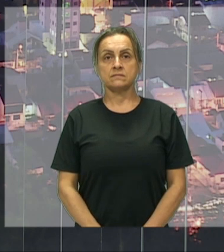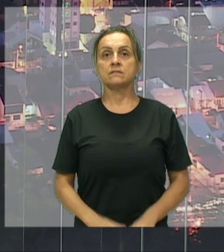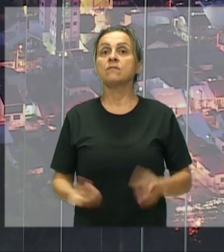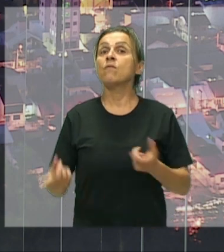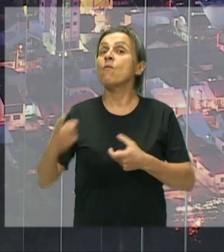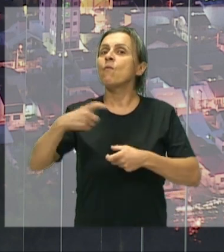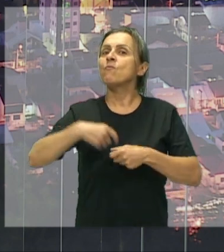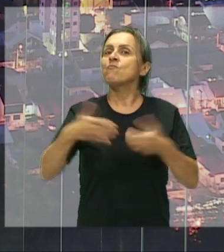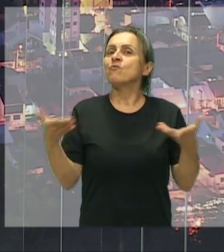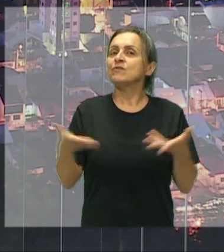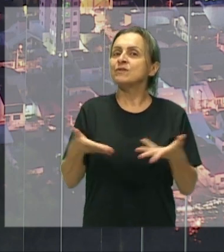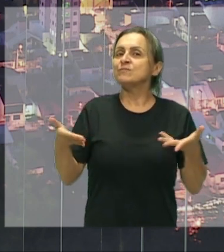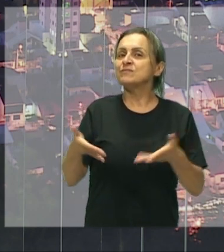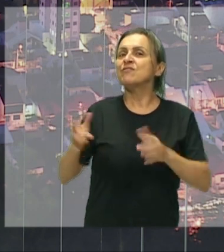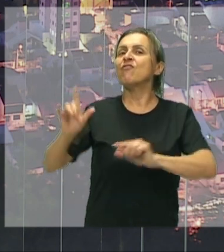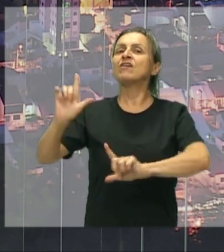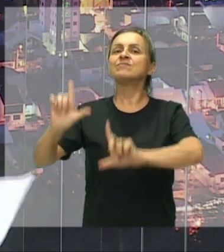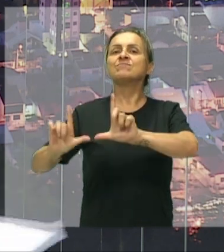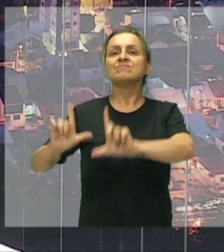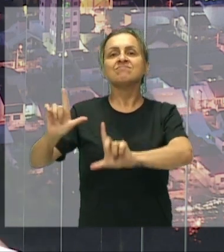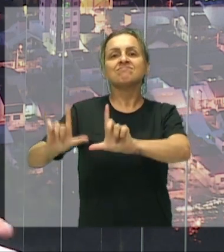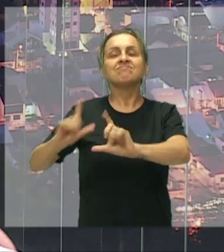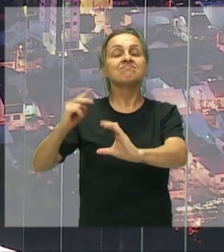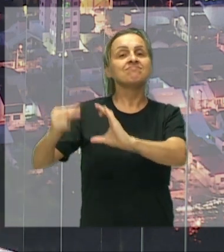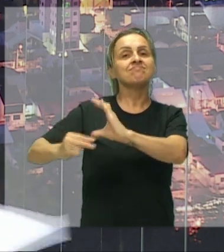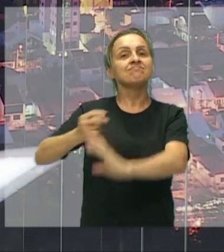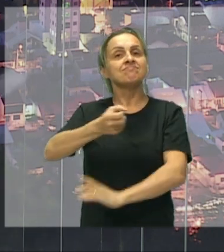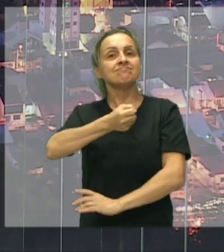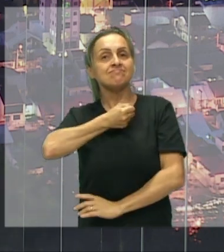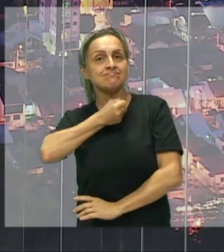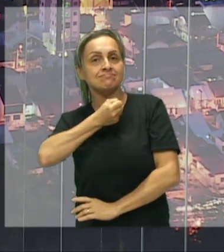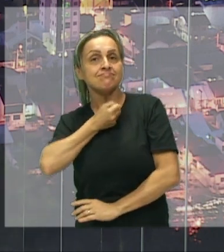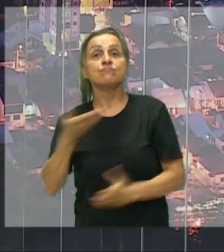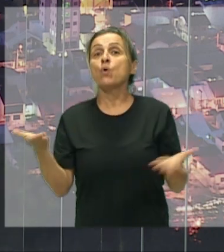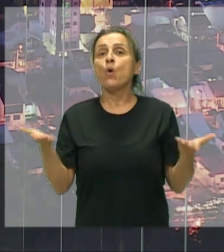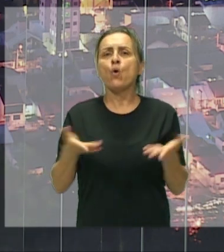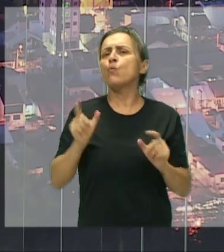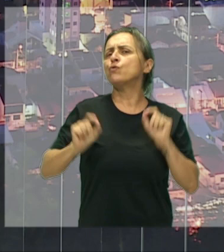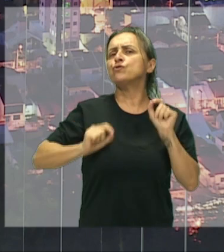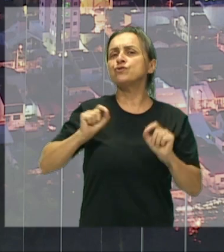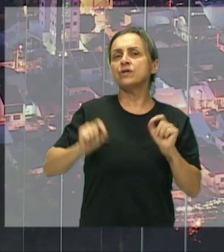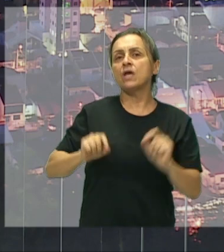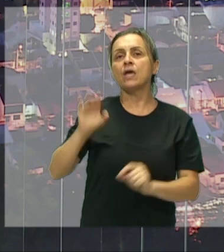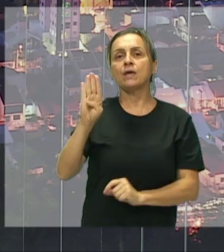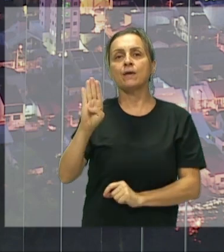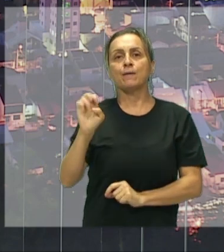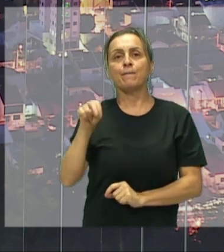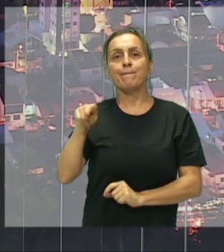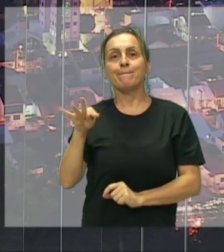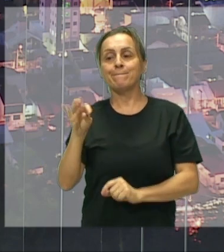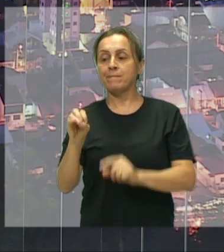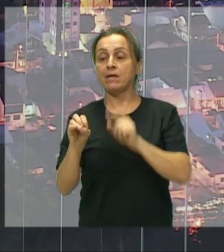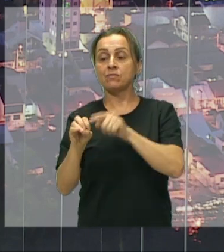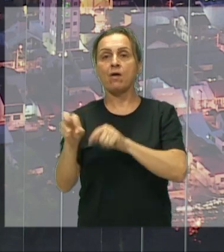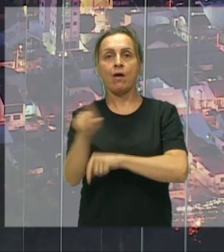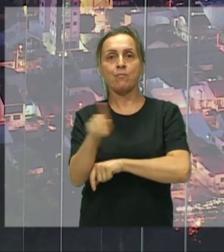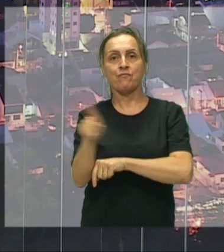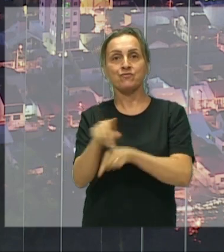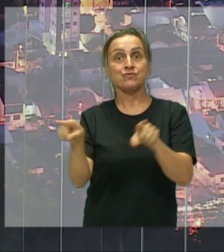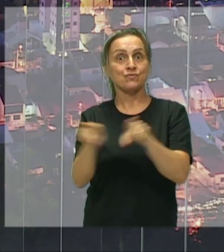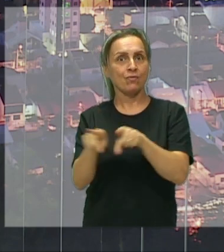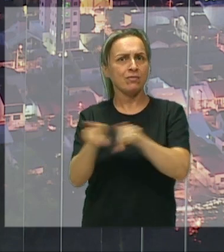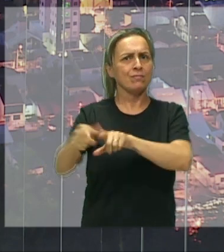Voltamos aqui no Câmara Aberta, que hoje entrevista o professor José Bento Rosa da Silva, que é historiador e também integrante do